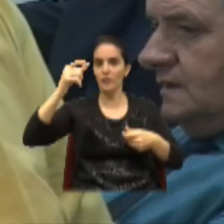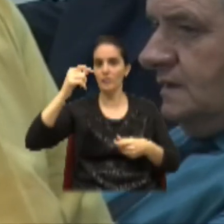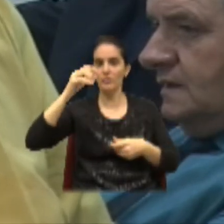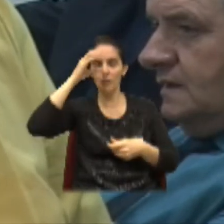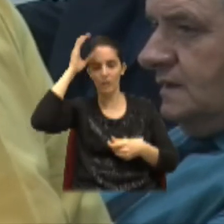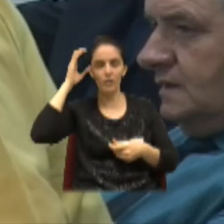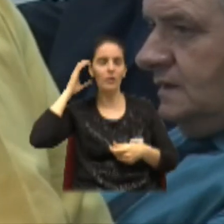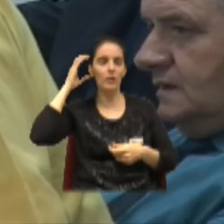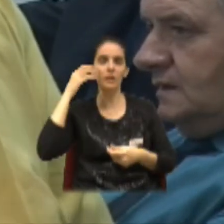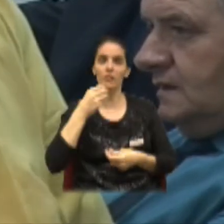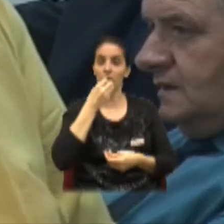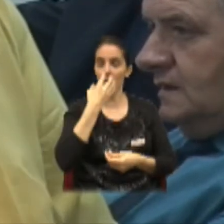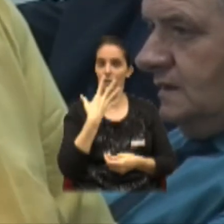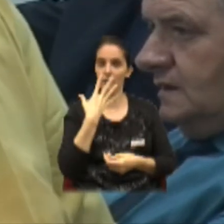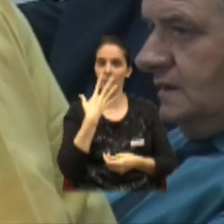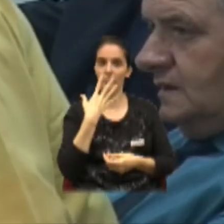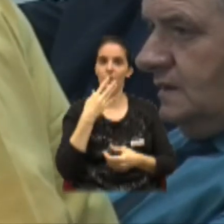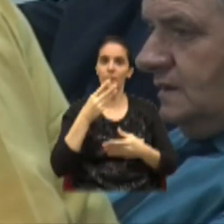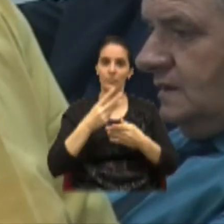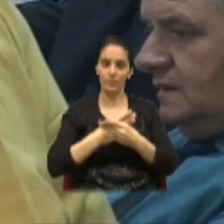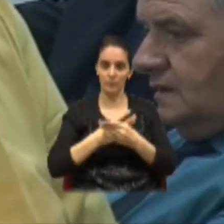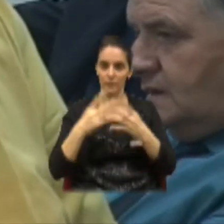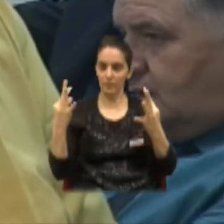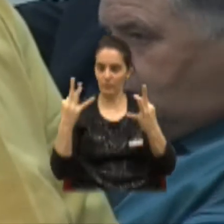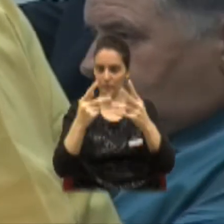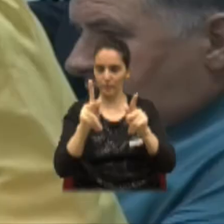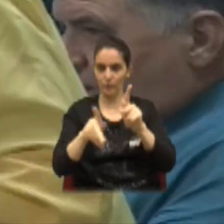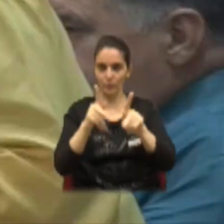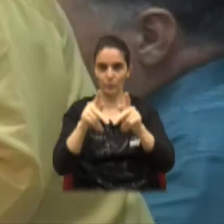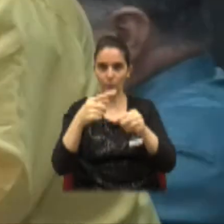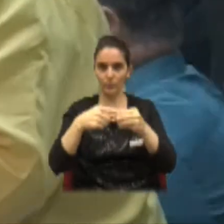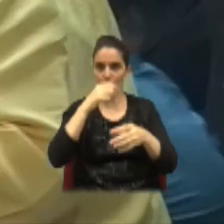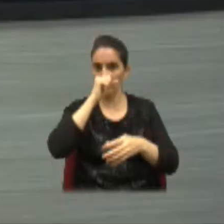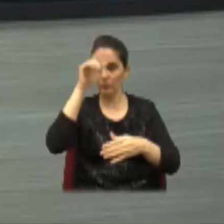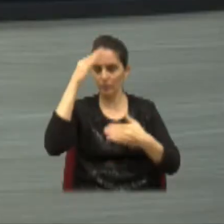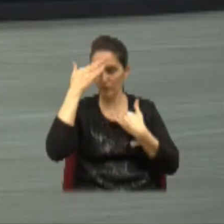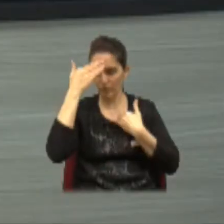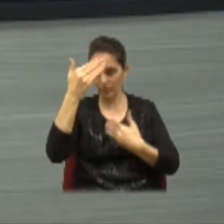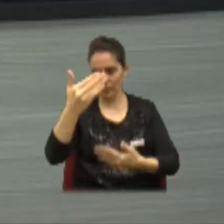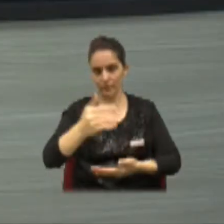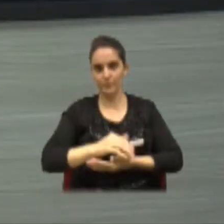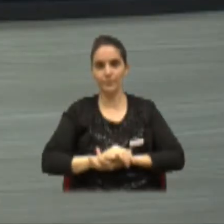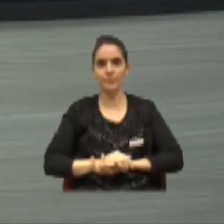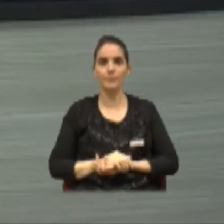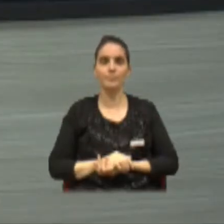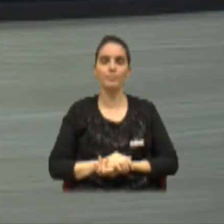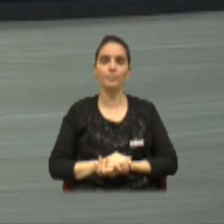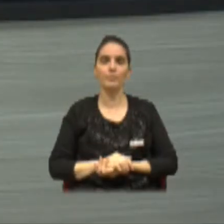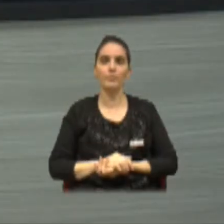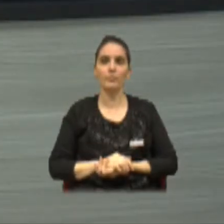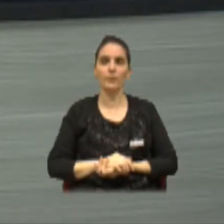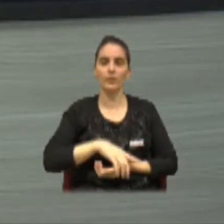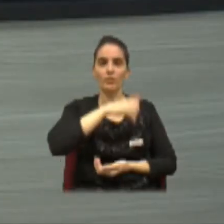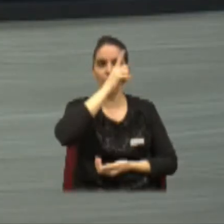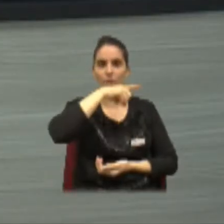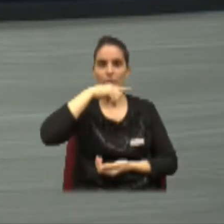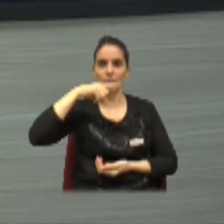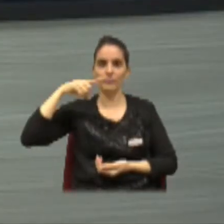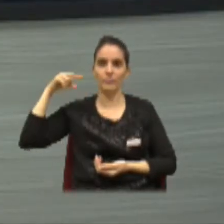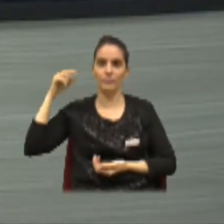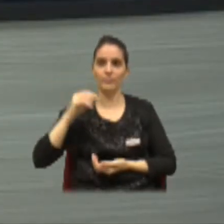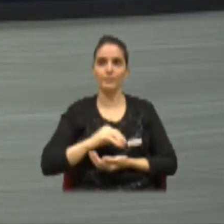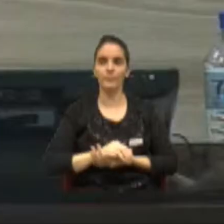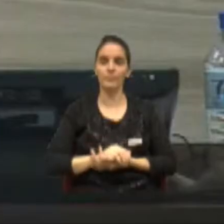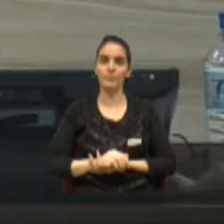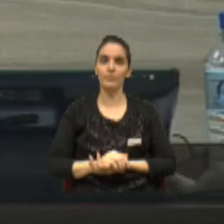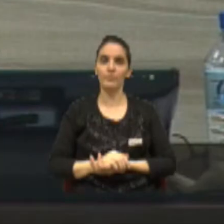a essa Casa de Leis e a toda a população de Limeirense. Muito obrigada. Vereadora Mara Costa.